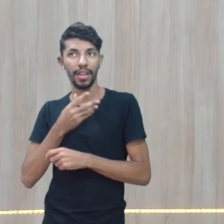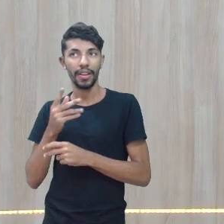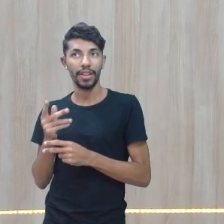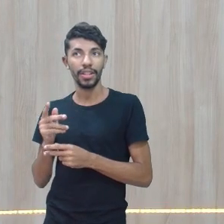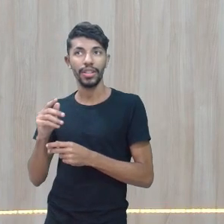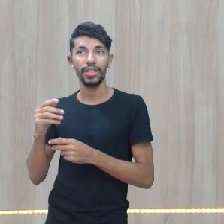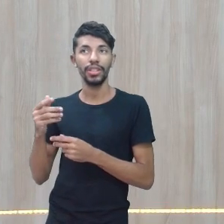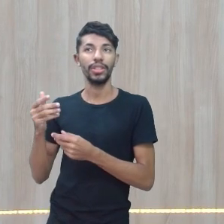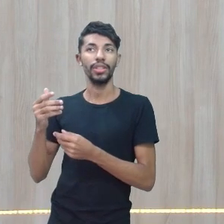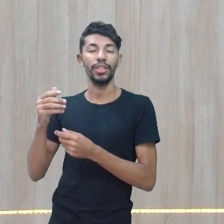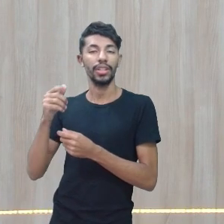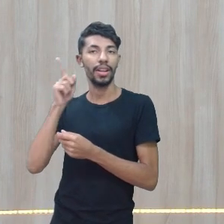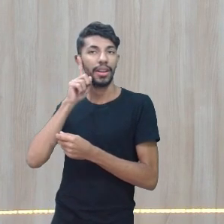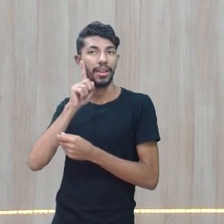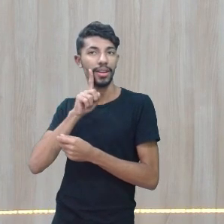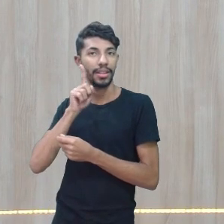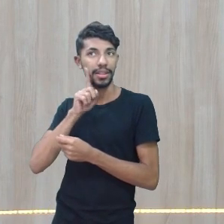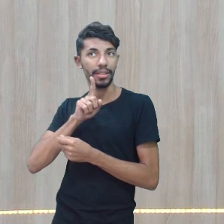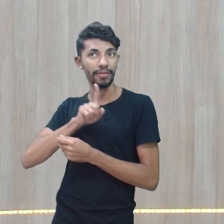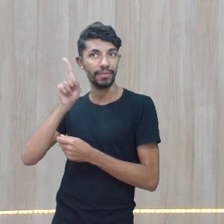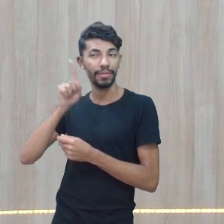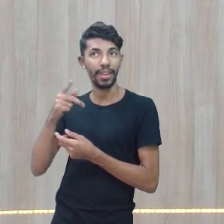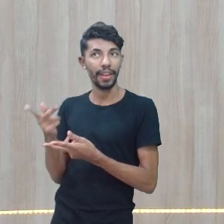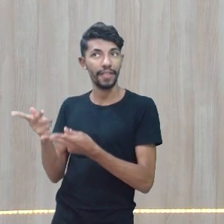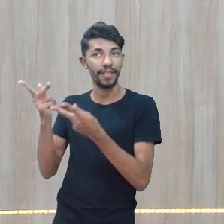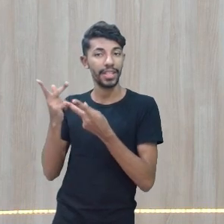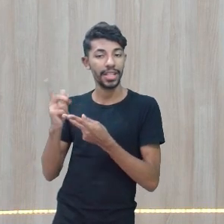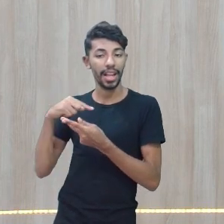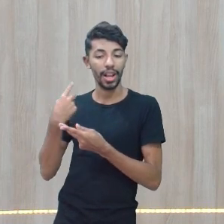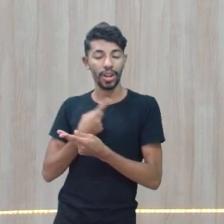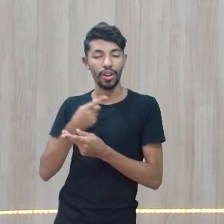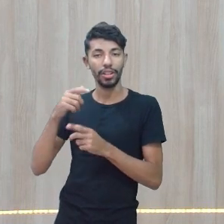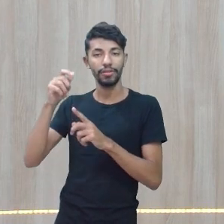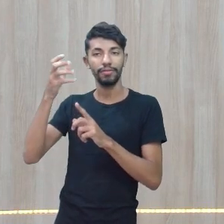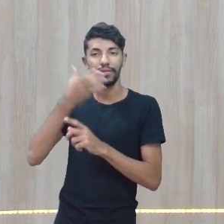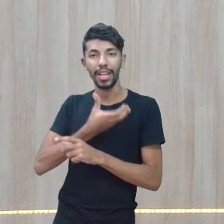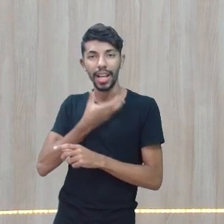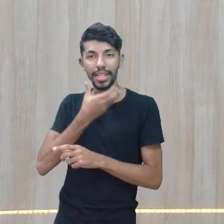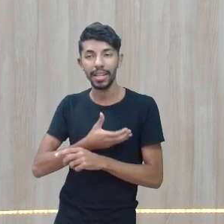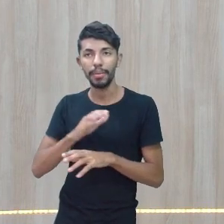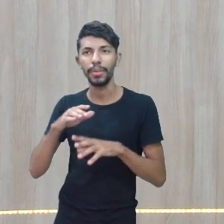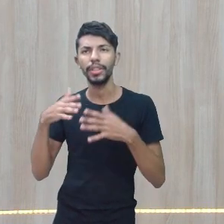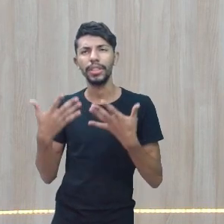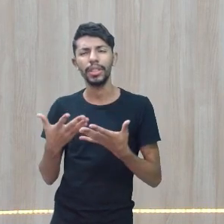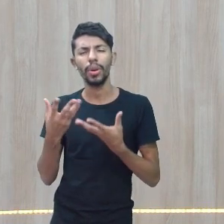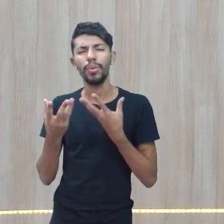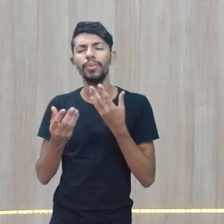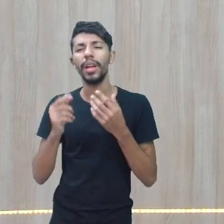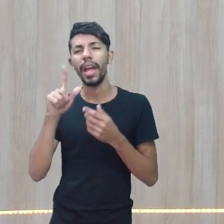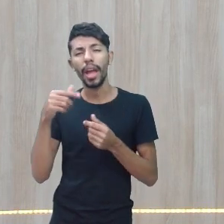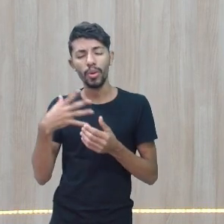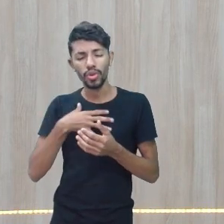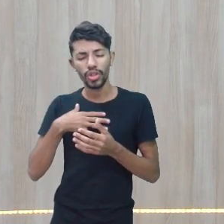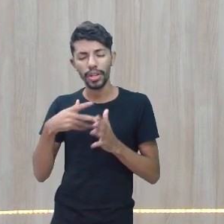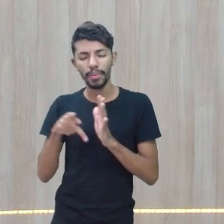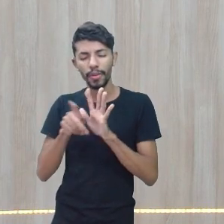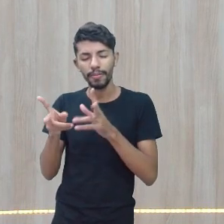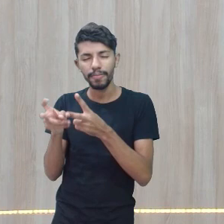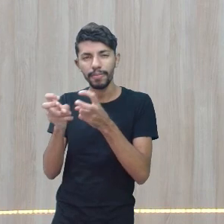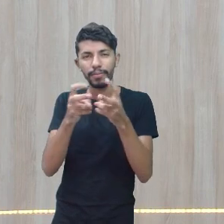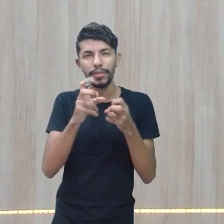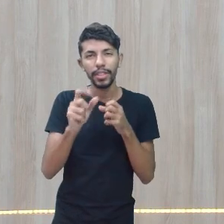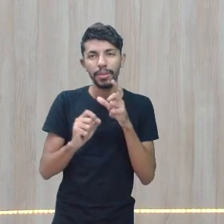pergunta. Essa é uma, vamos dizer assim, uma forma de perceber, não é?